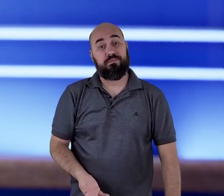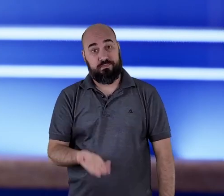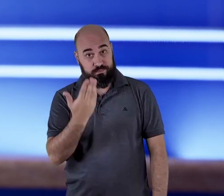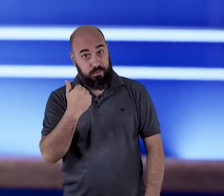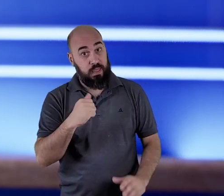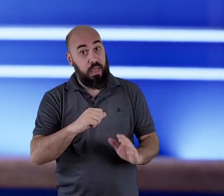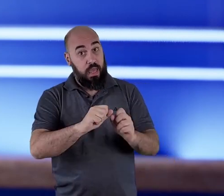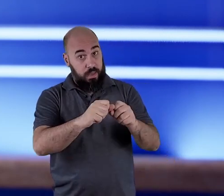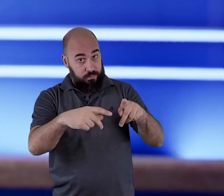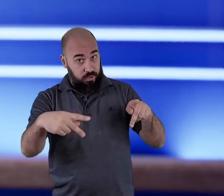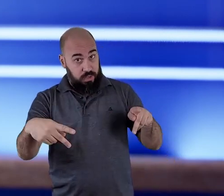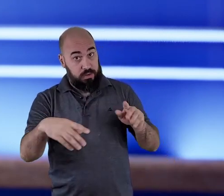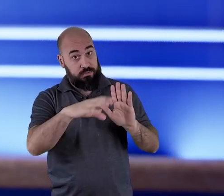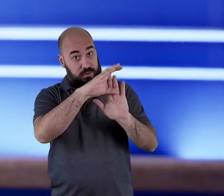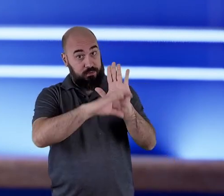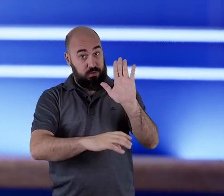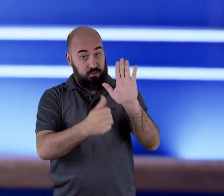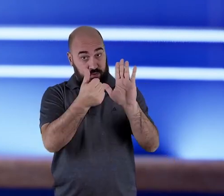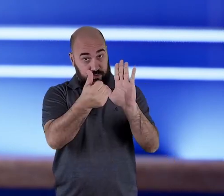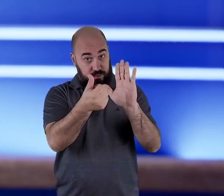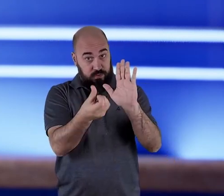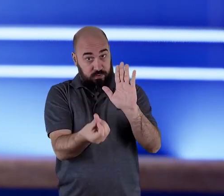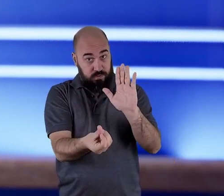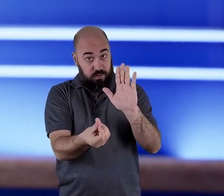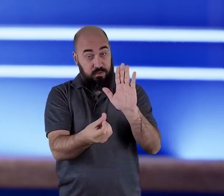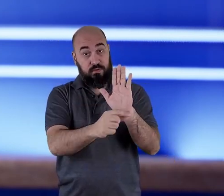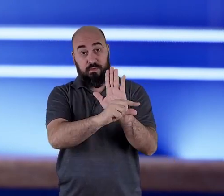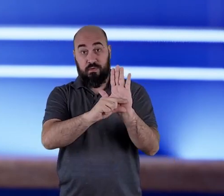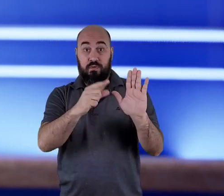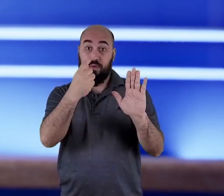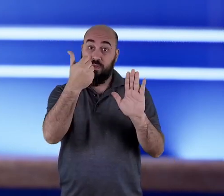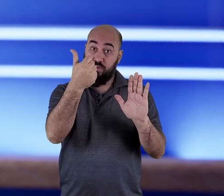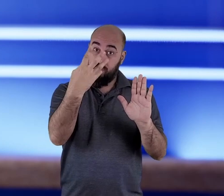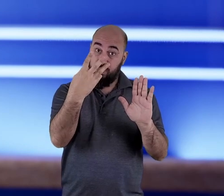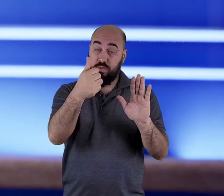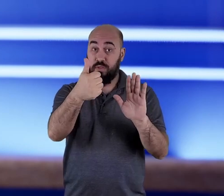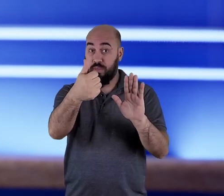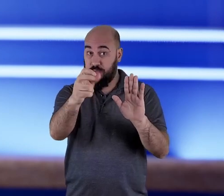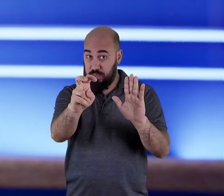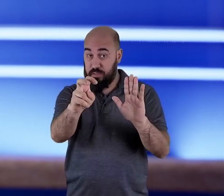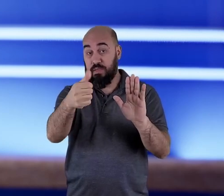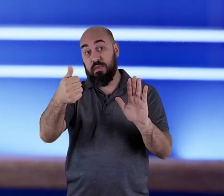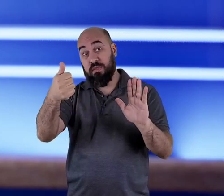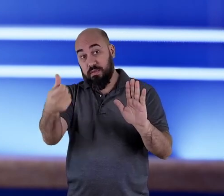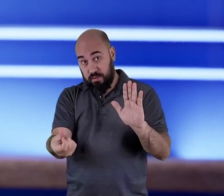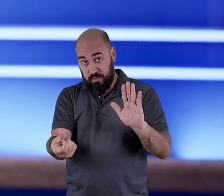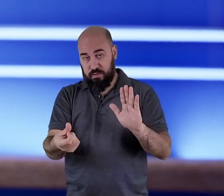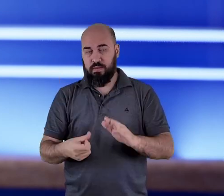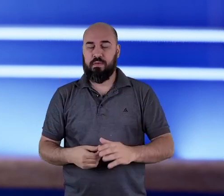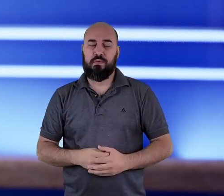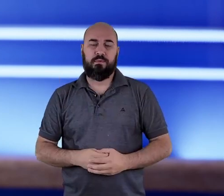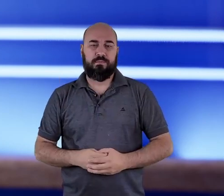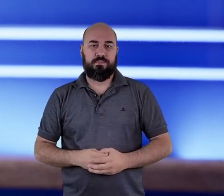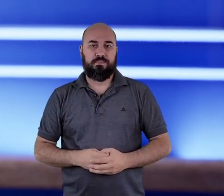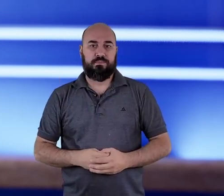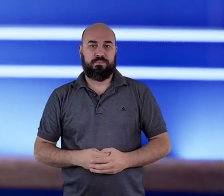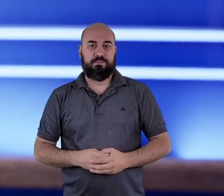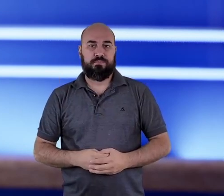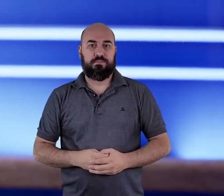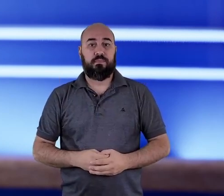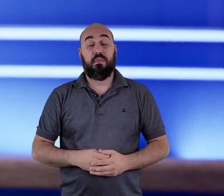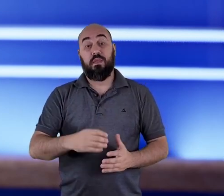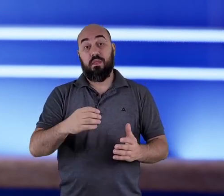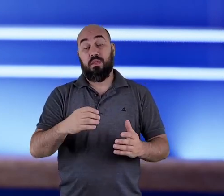16. Vamos ler os versículos 14, 15 e 16. Apocalipse 16, a partir do